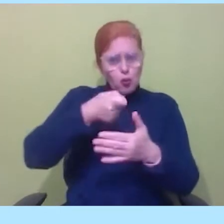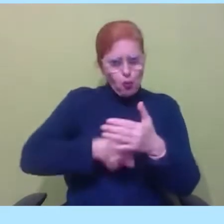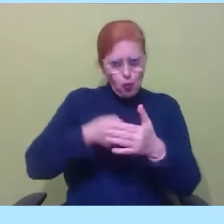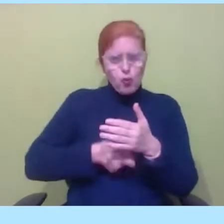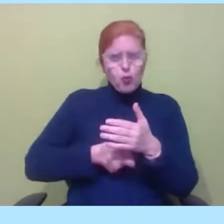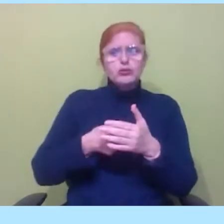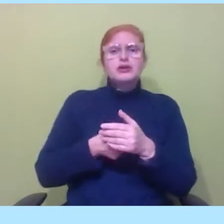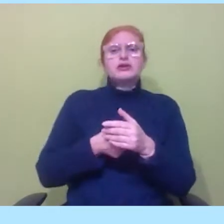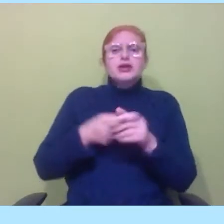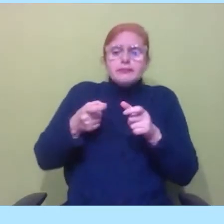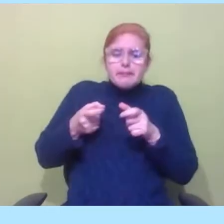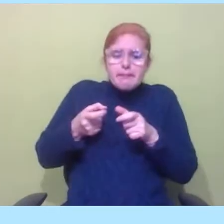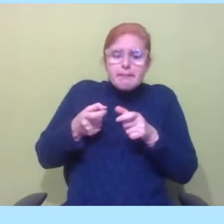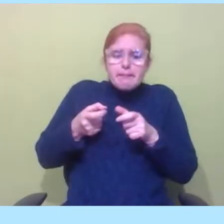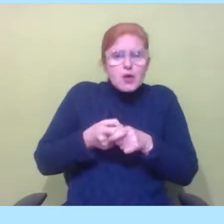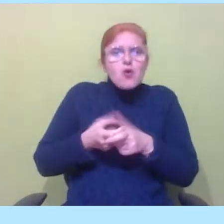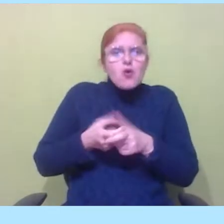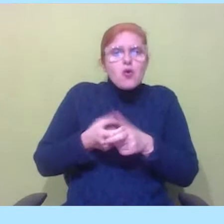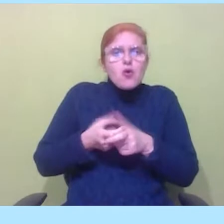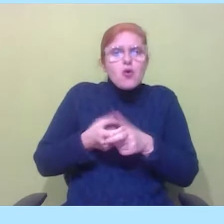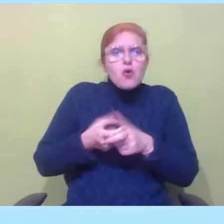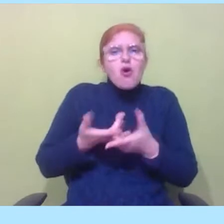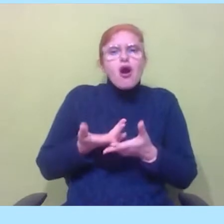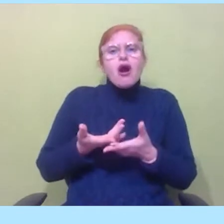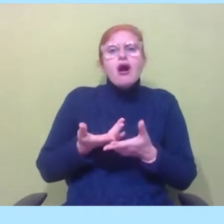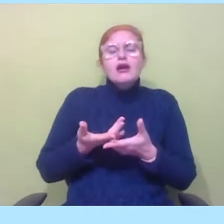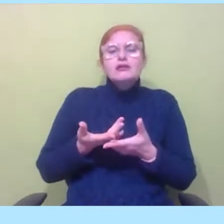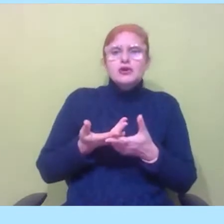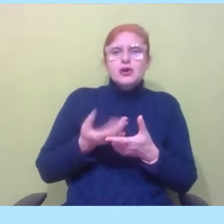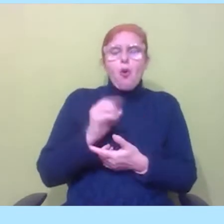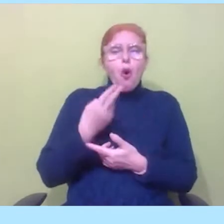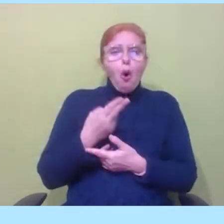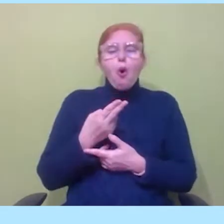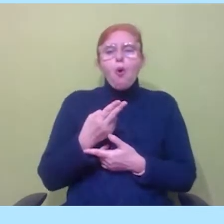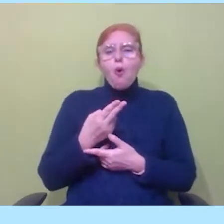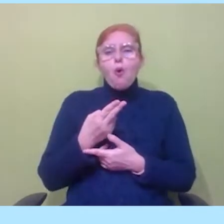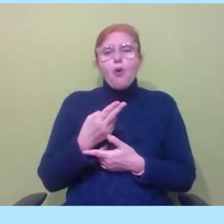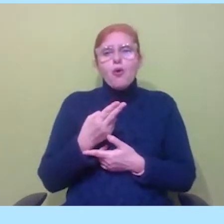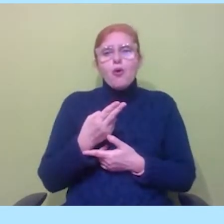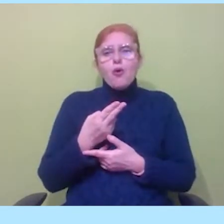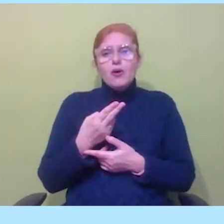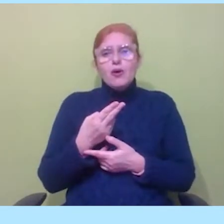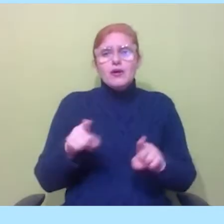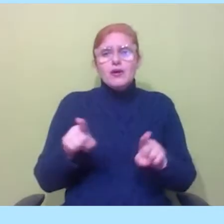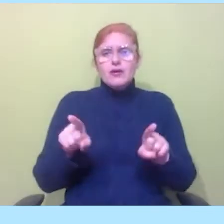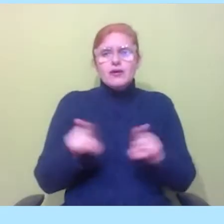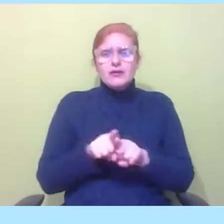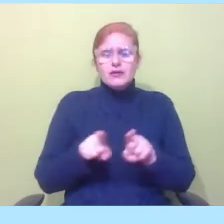né? Ou, como bem diz Lélia Gonzalez, das nossas maiorias silenciadas.